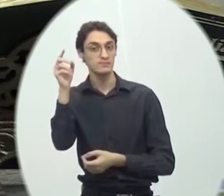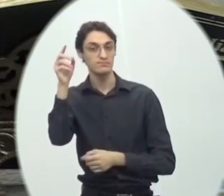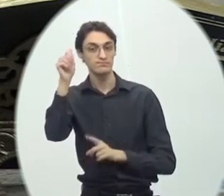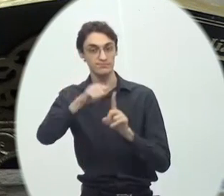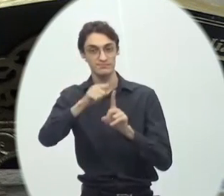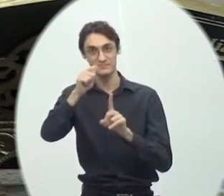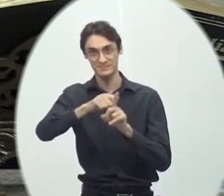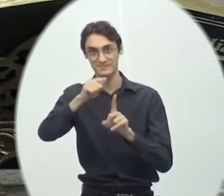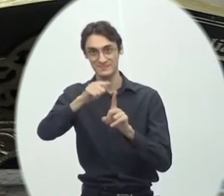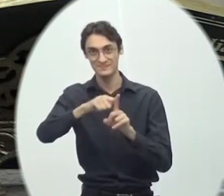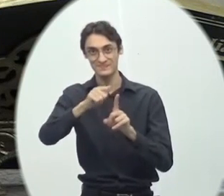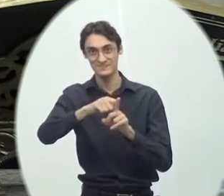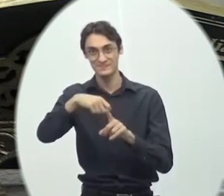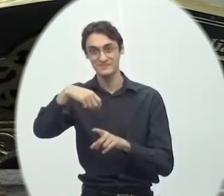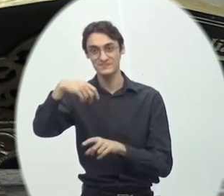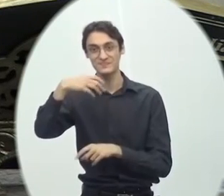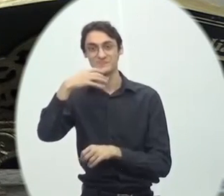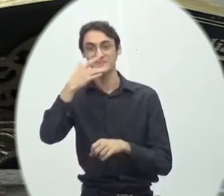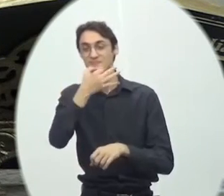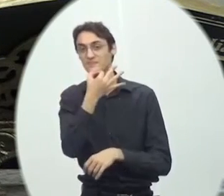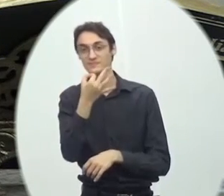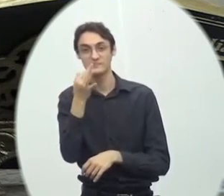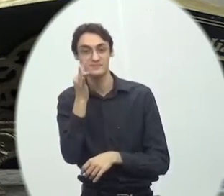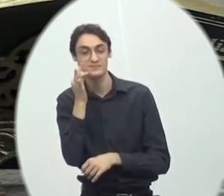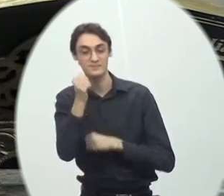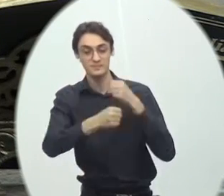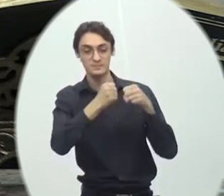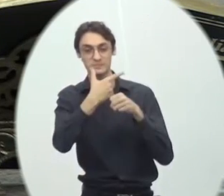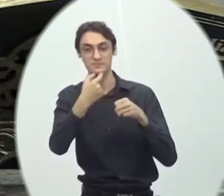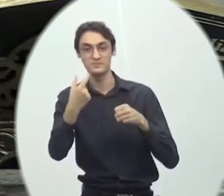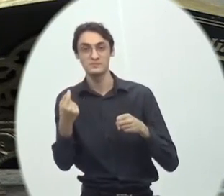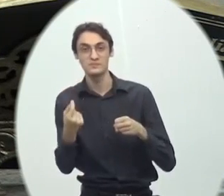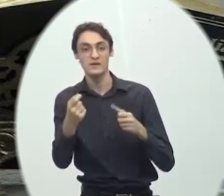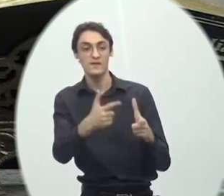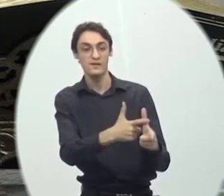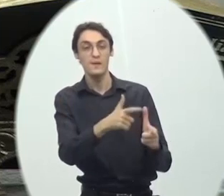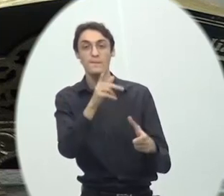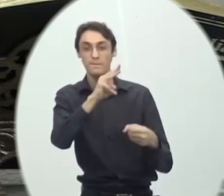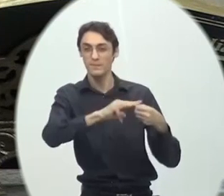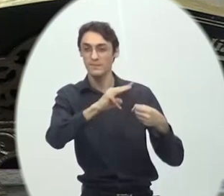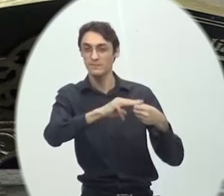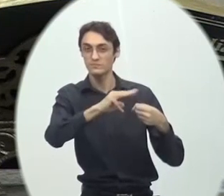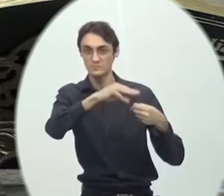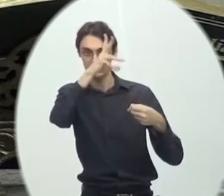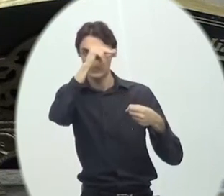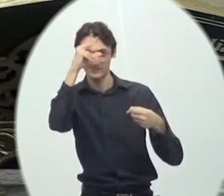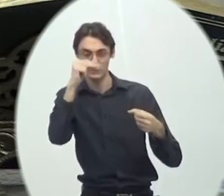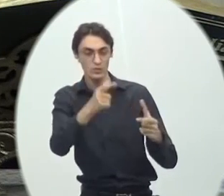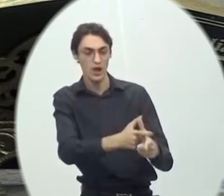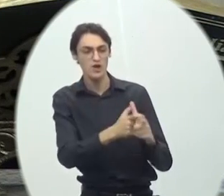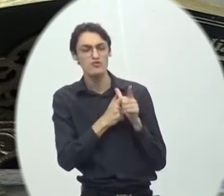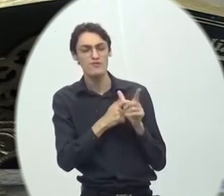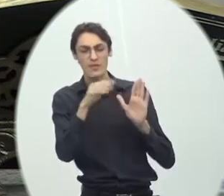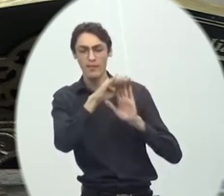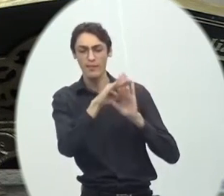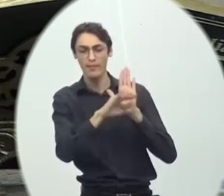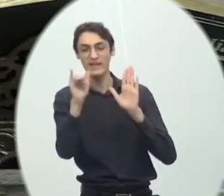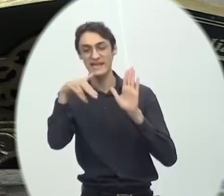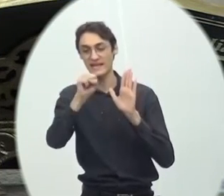os empréstimos, financiamentos e renegociação da prefeitura municipal, inclusive INSS,